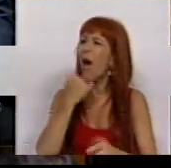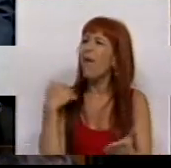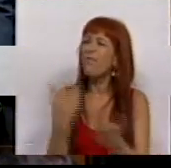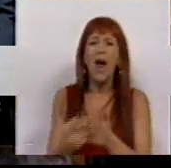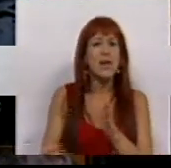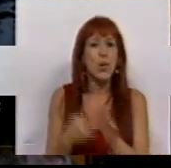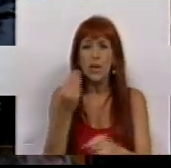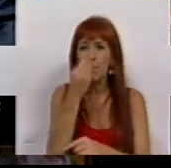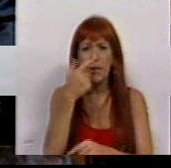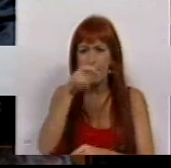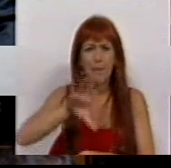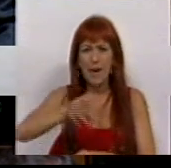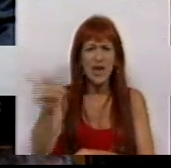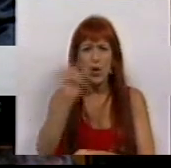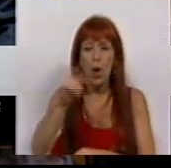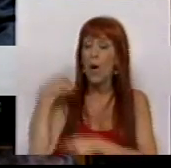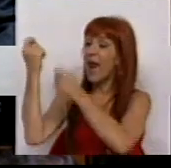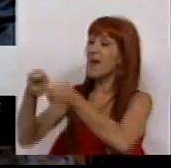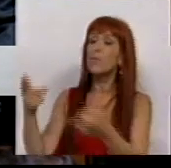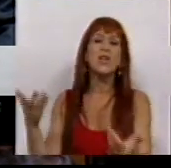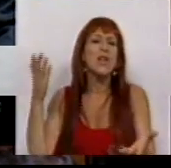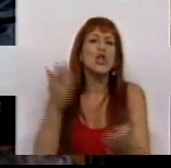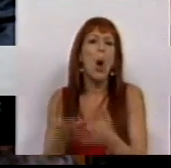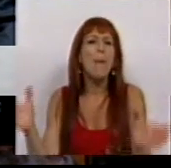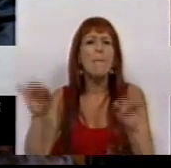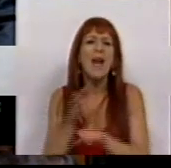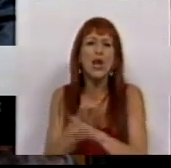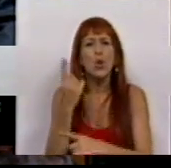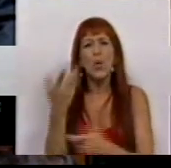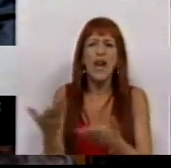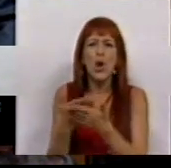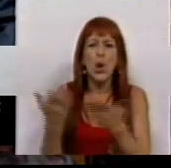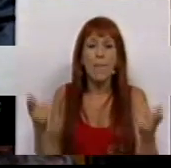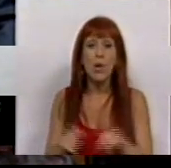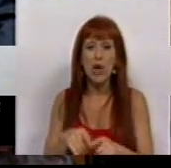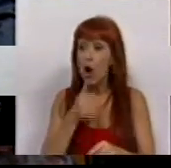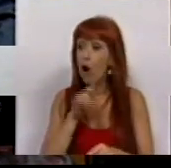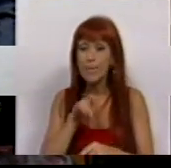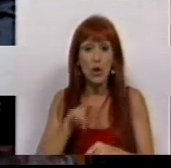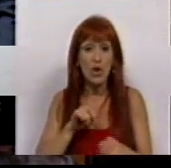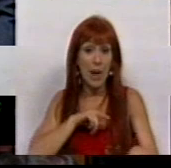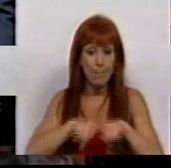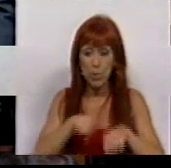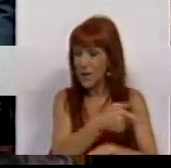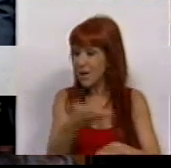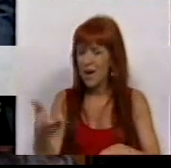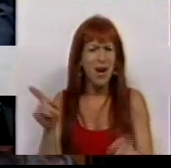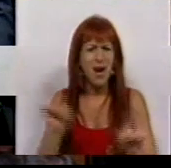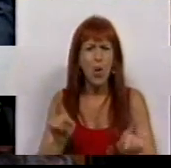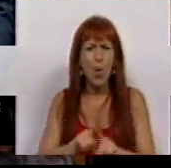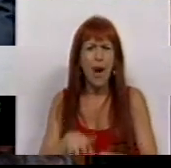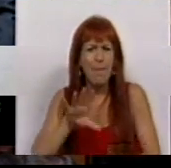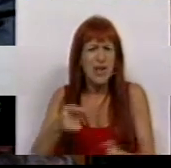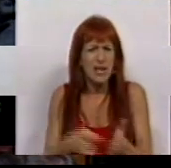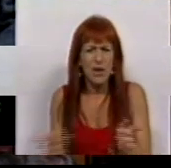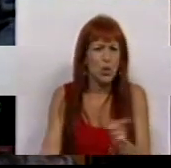das necessidades alimentares do país. A agricultura é apenas mais um setor económico. Estas opções e estas políticas não são as que o